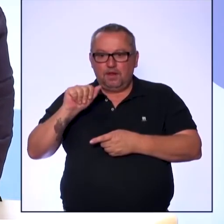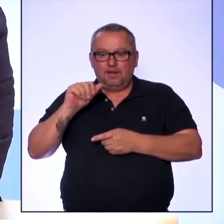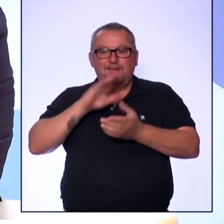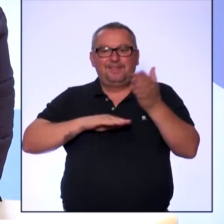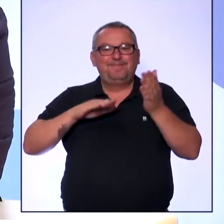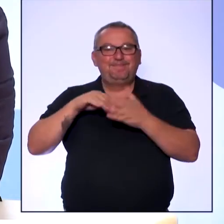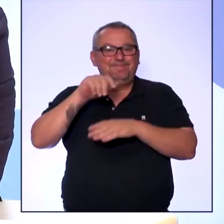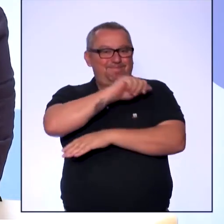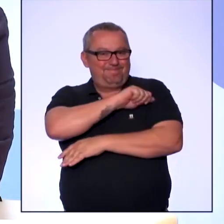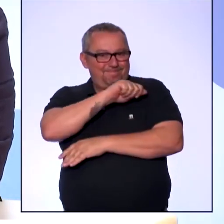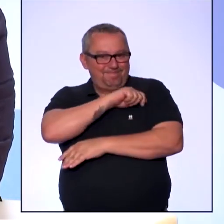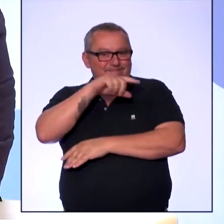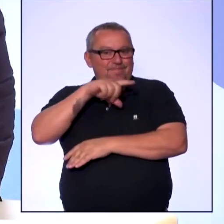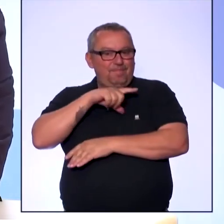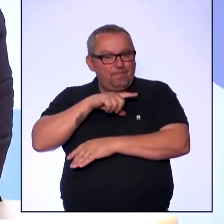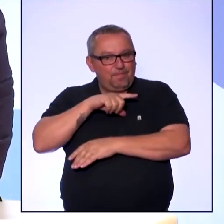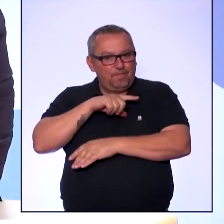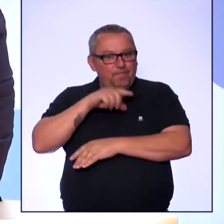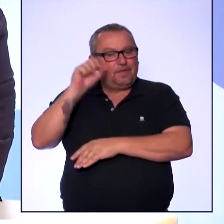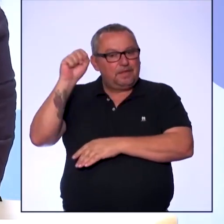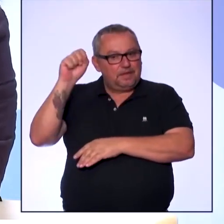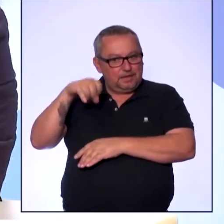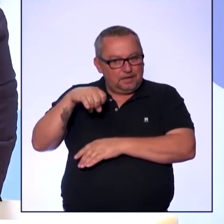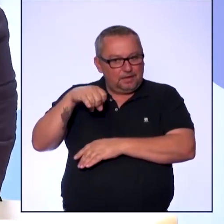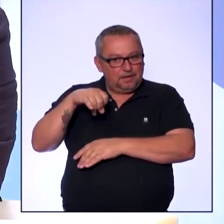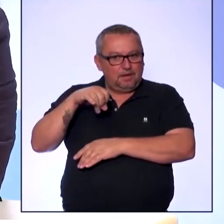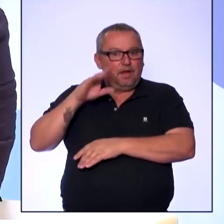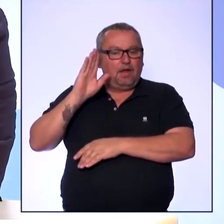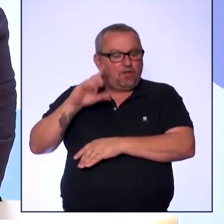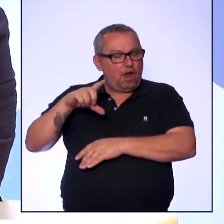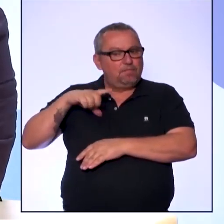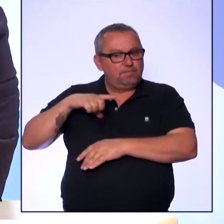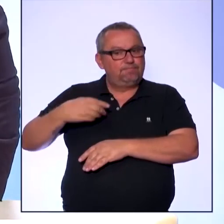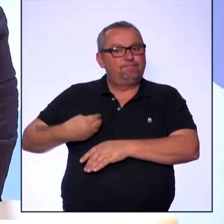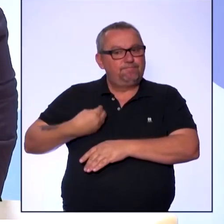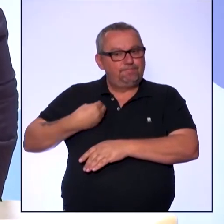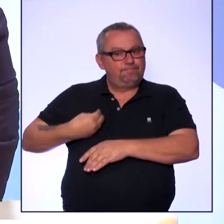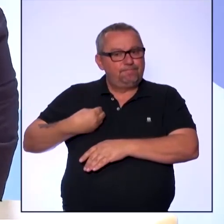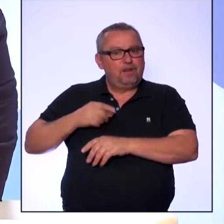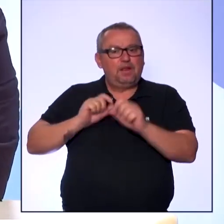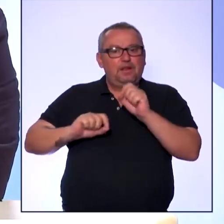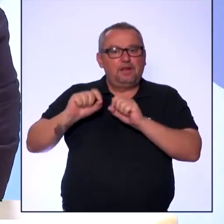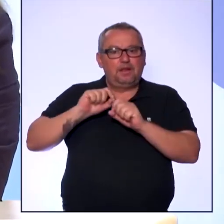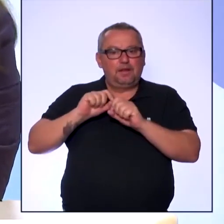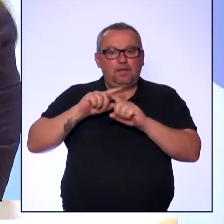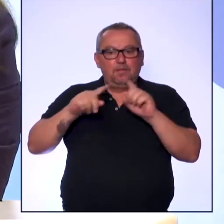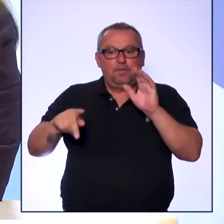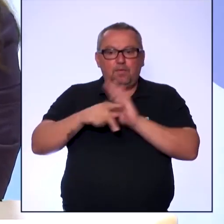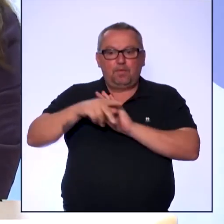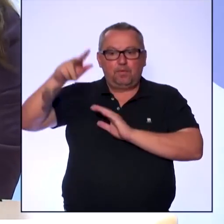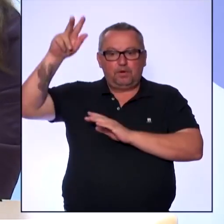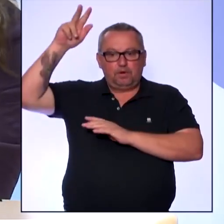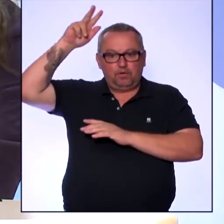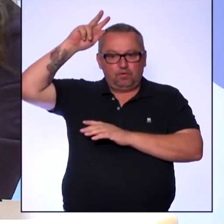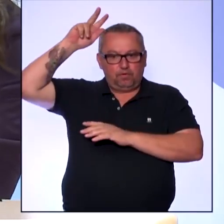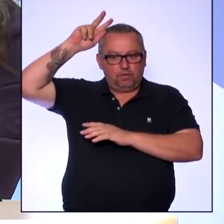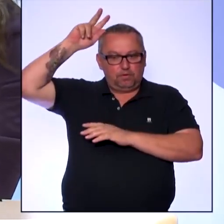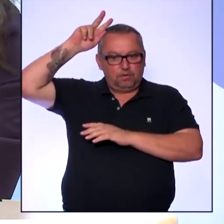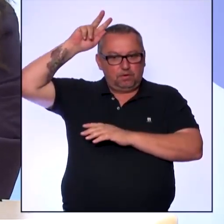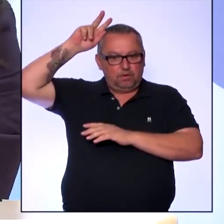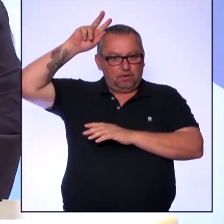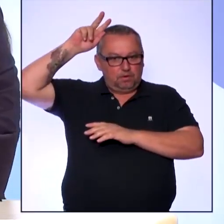primeira questão, a gente tem muitas participações aqui, não dá tempo de destacar todas, né? Então a gente vai citar alguns nomes.